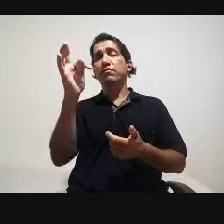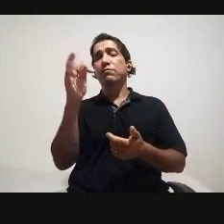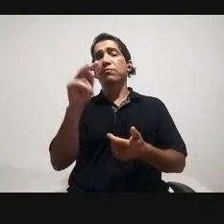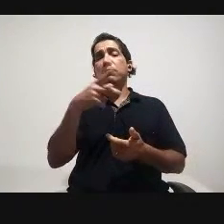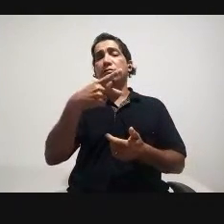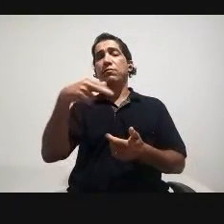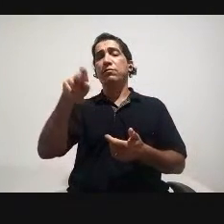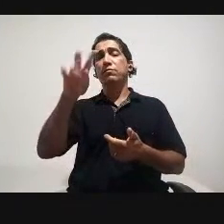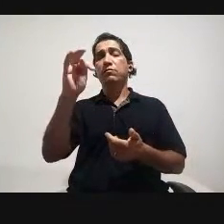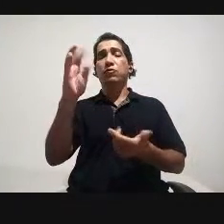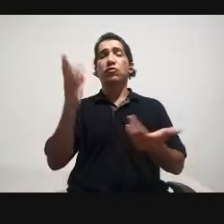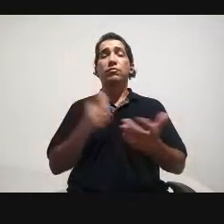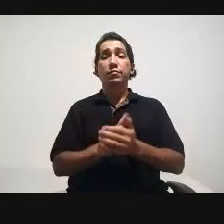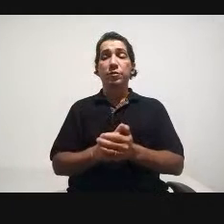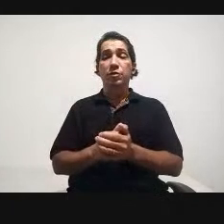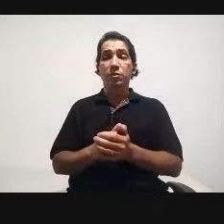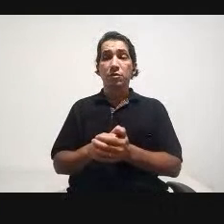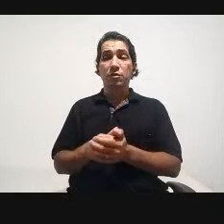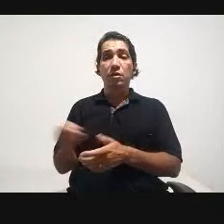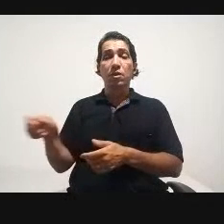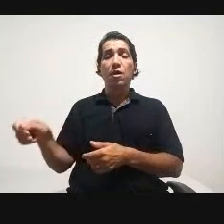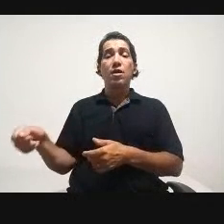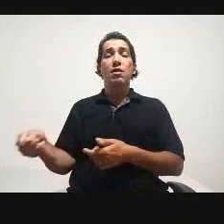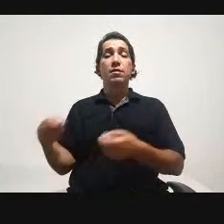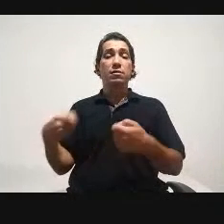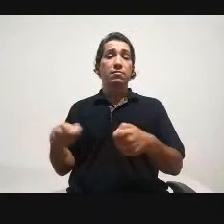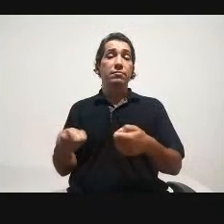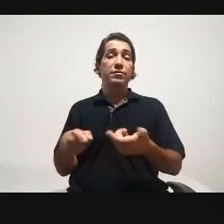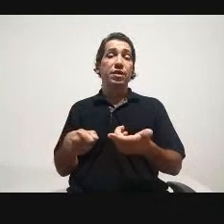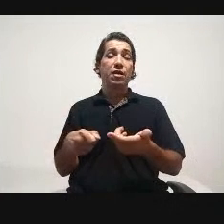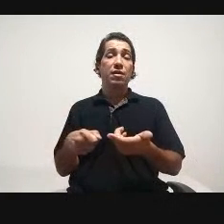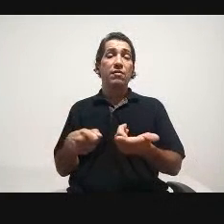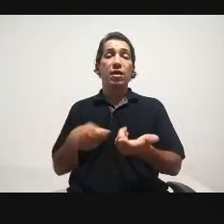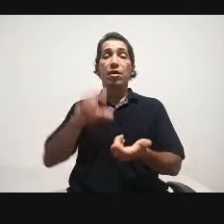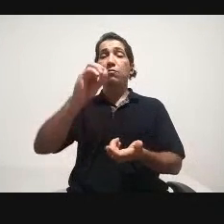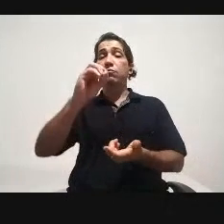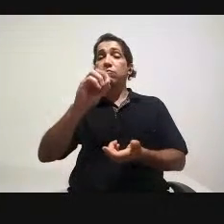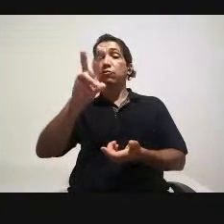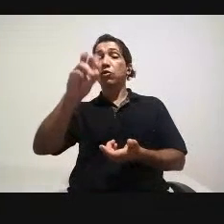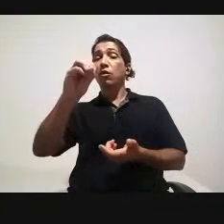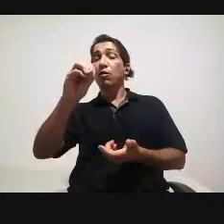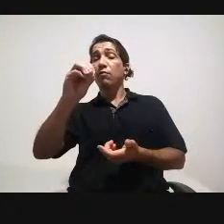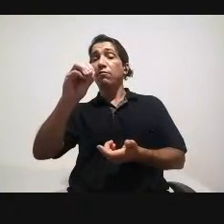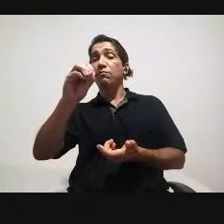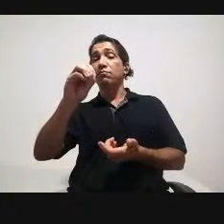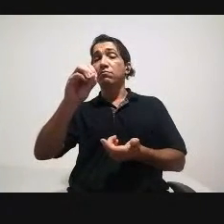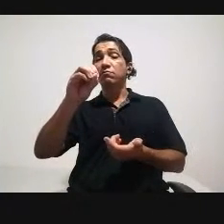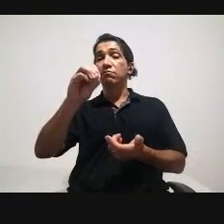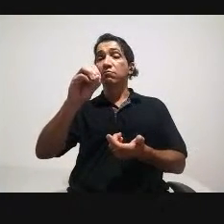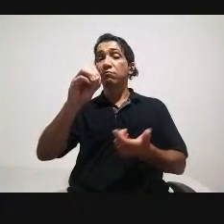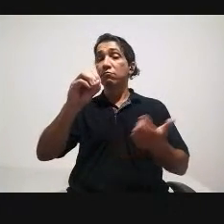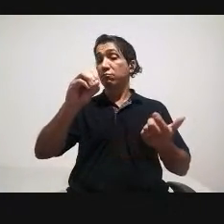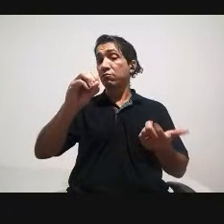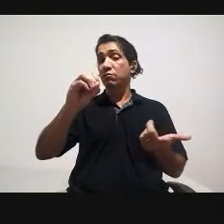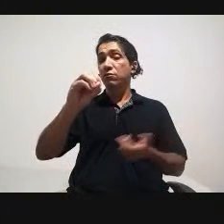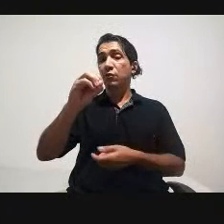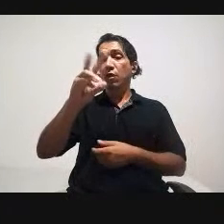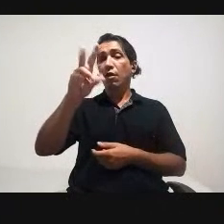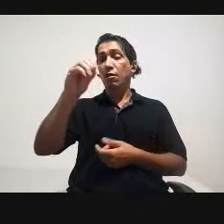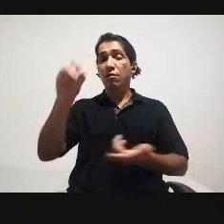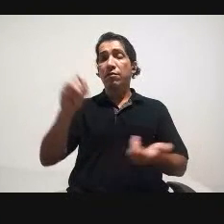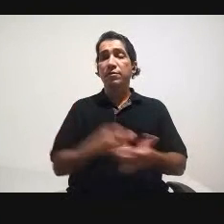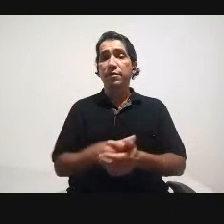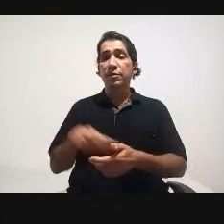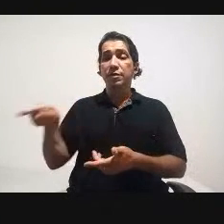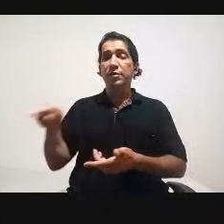É a produção de ovos, né? E é claro, ele tem pessoas aí trabalhando, né? Não é uma instalação que trabalha sozinho, né? Que